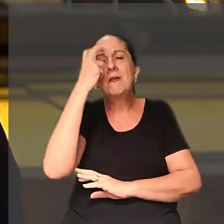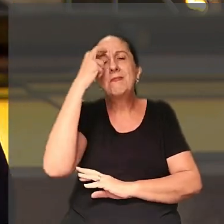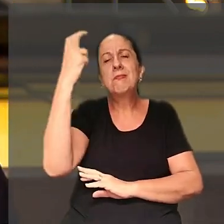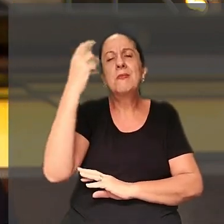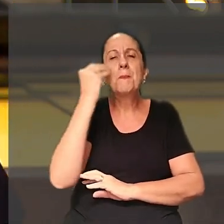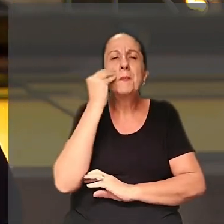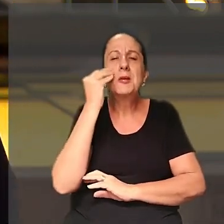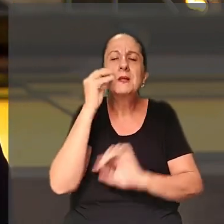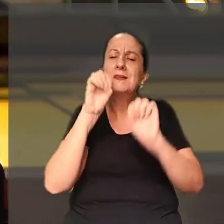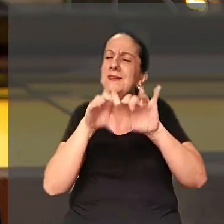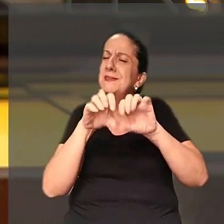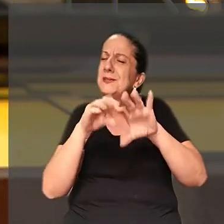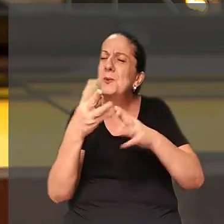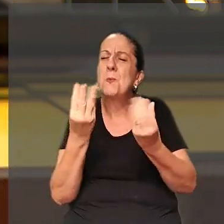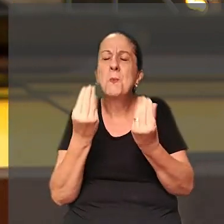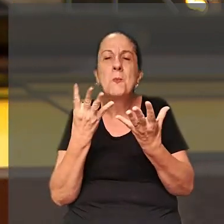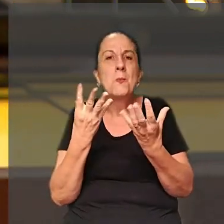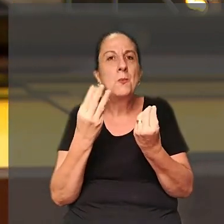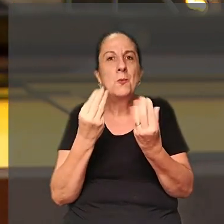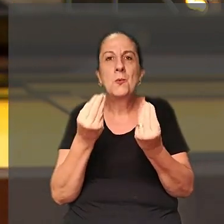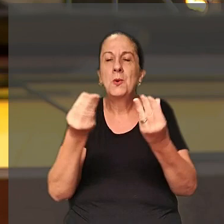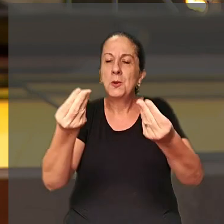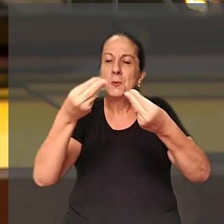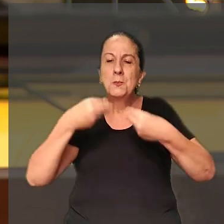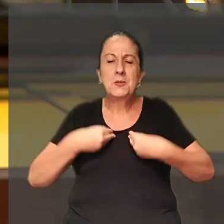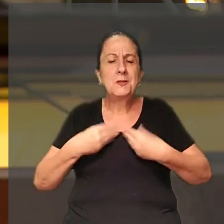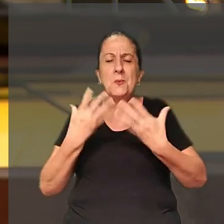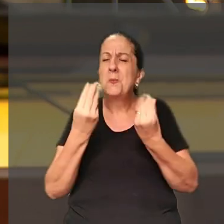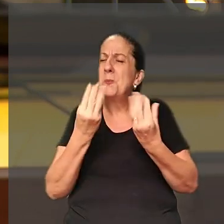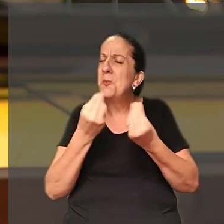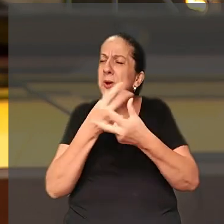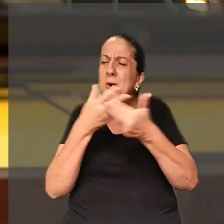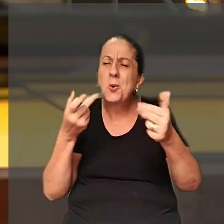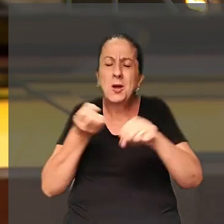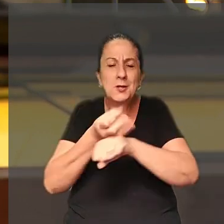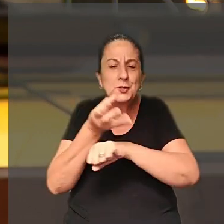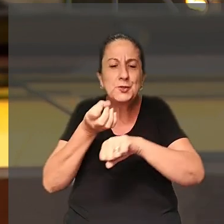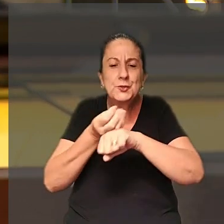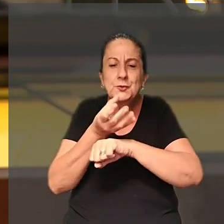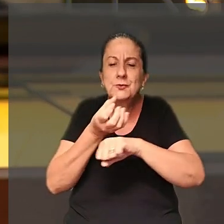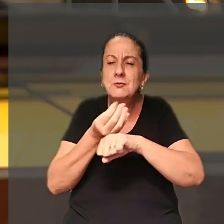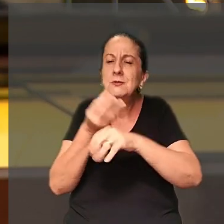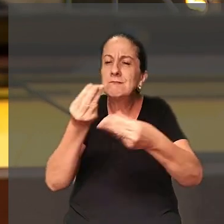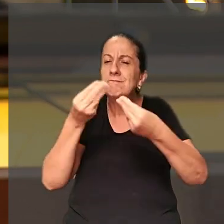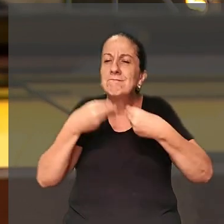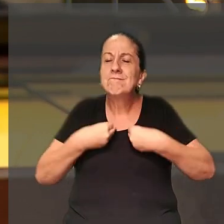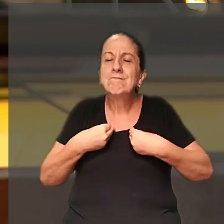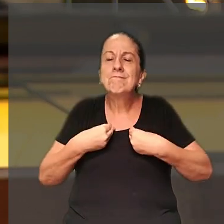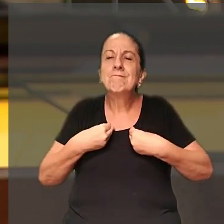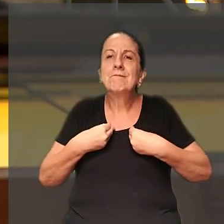um homem inteligente, experiente, me ensinou muito, me deu inúmeras dicas